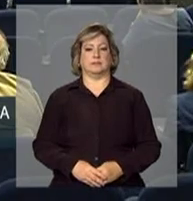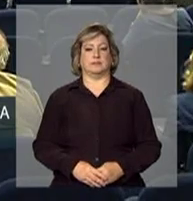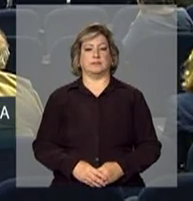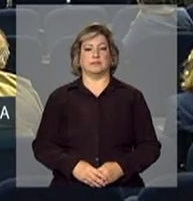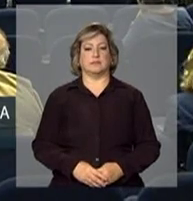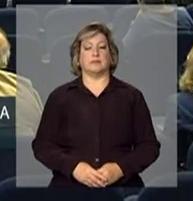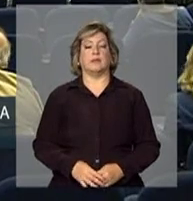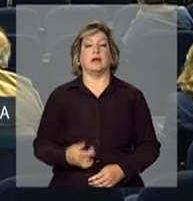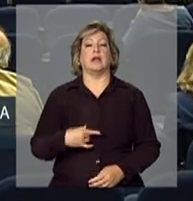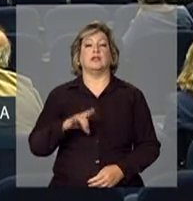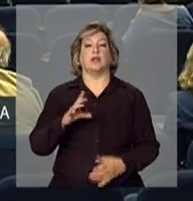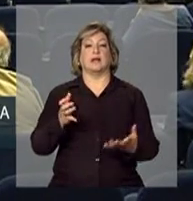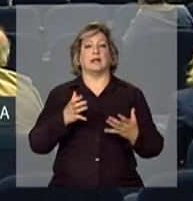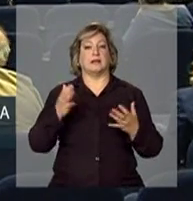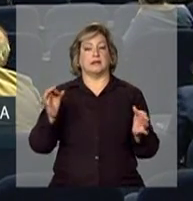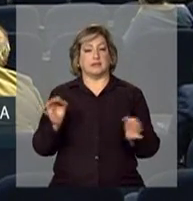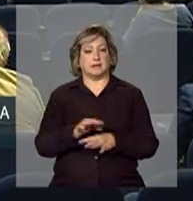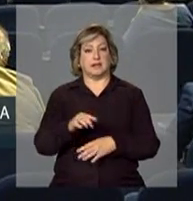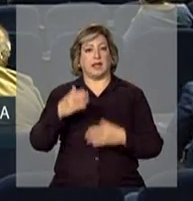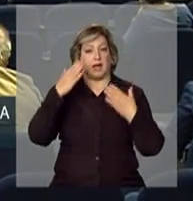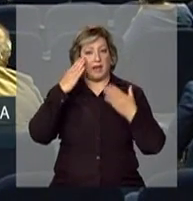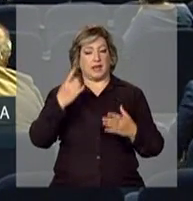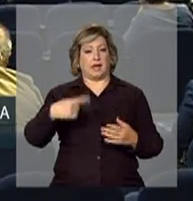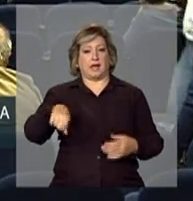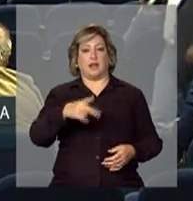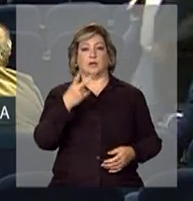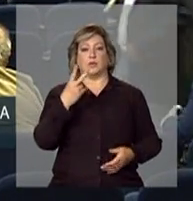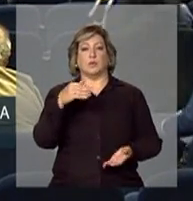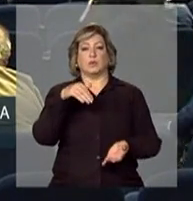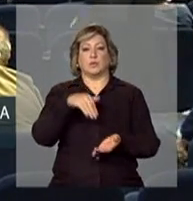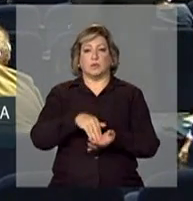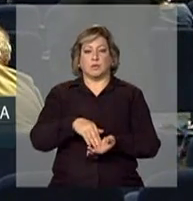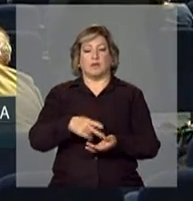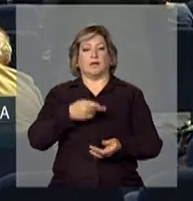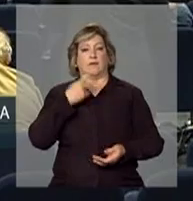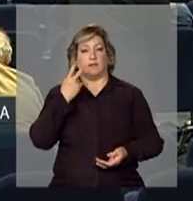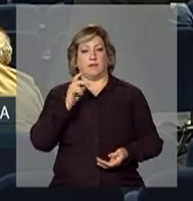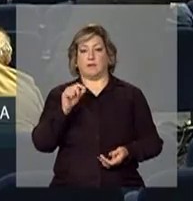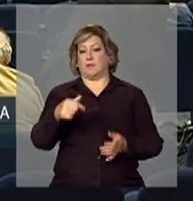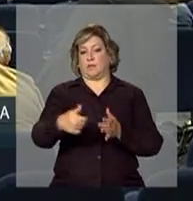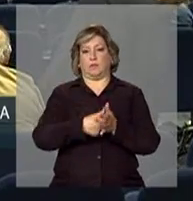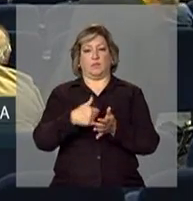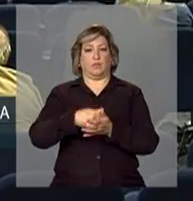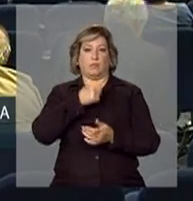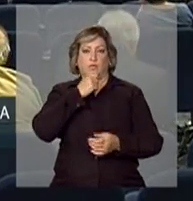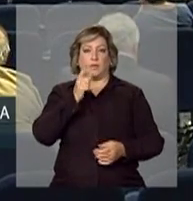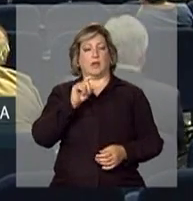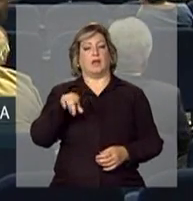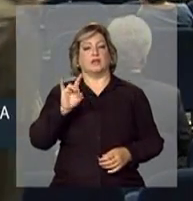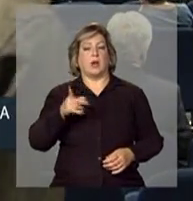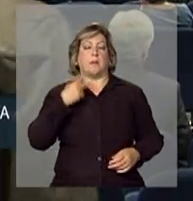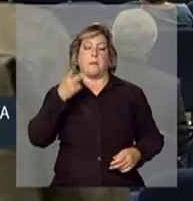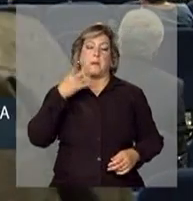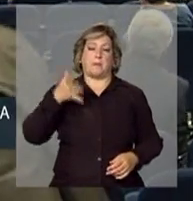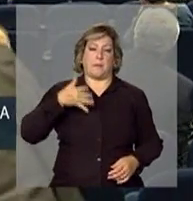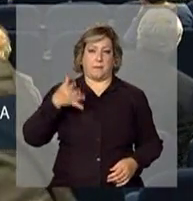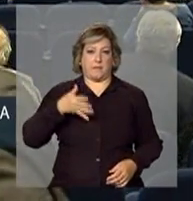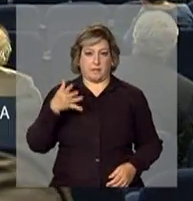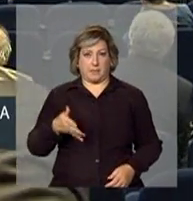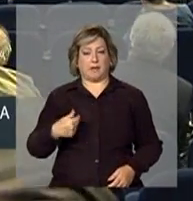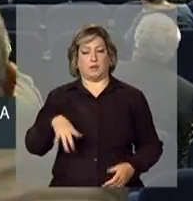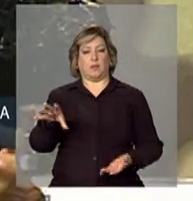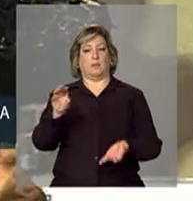Somente encerrar agradecendo essas últimas 2 observações, que não foram perguntas, né, que nós recolhemos aí para a